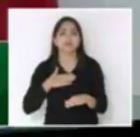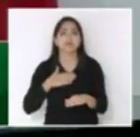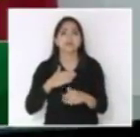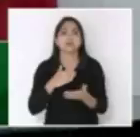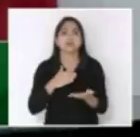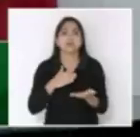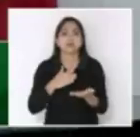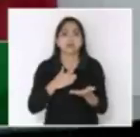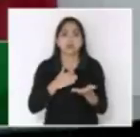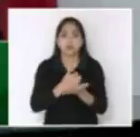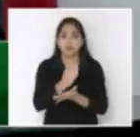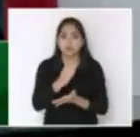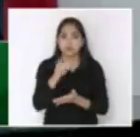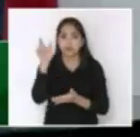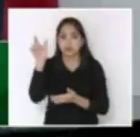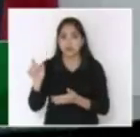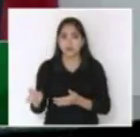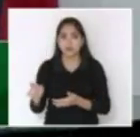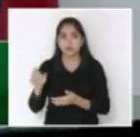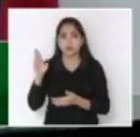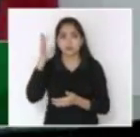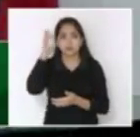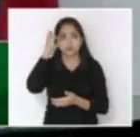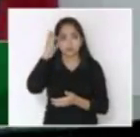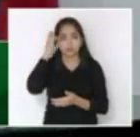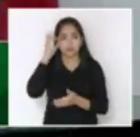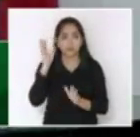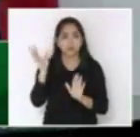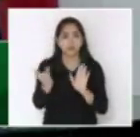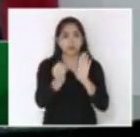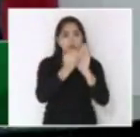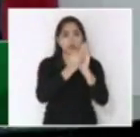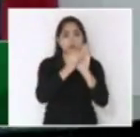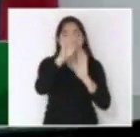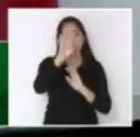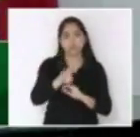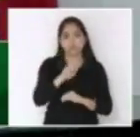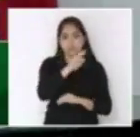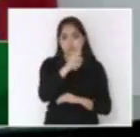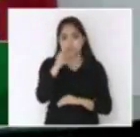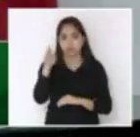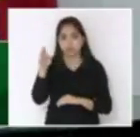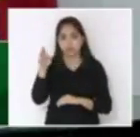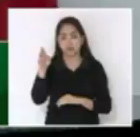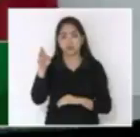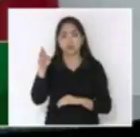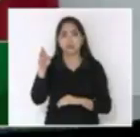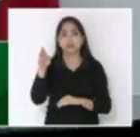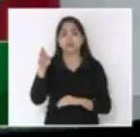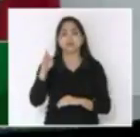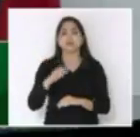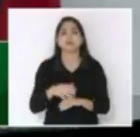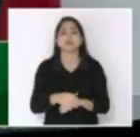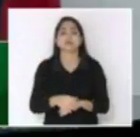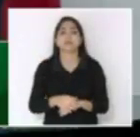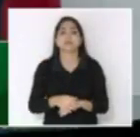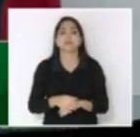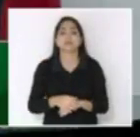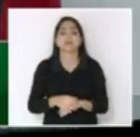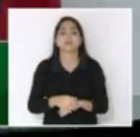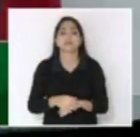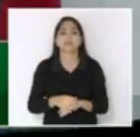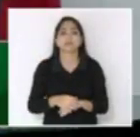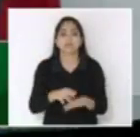que coloca no calendário oficial, senhores deputados e deputadas, deputado Berlanda, a